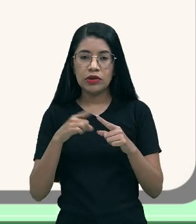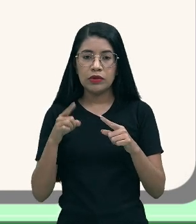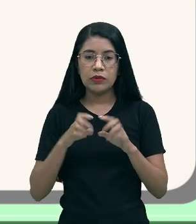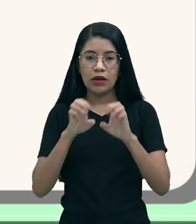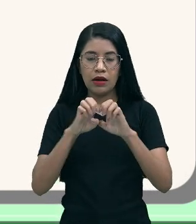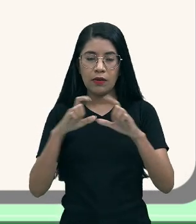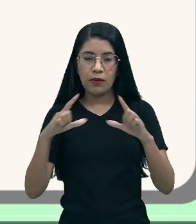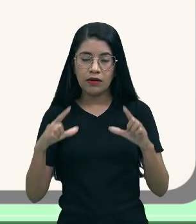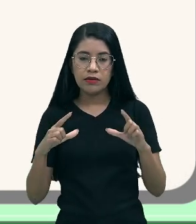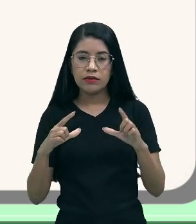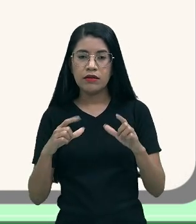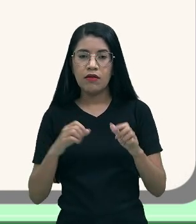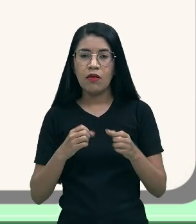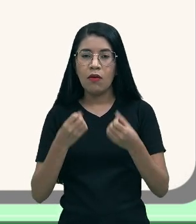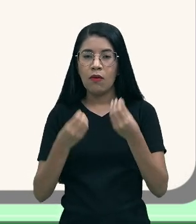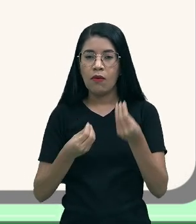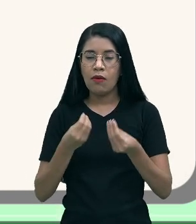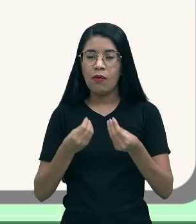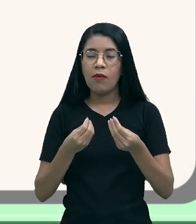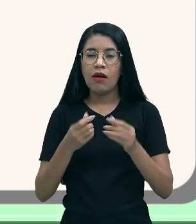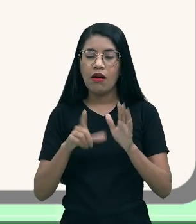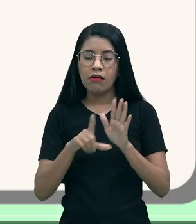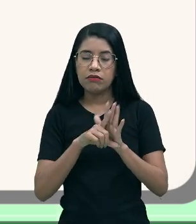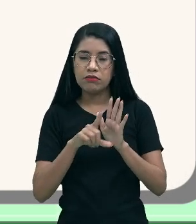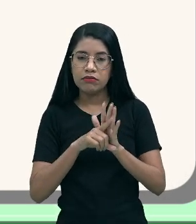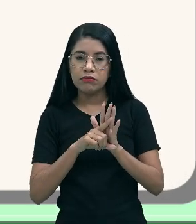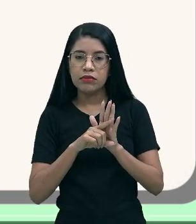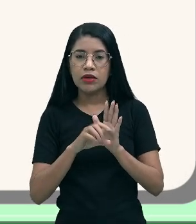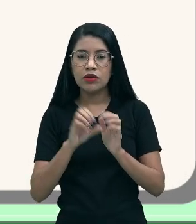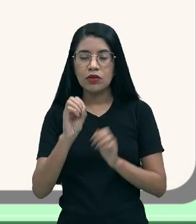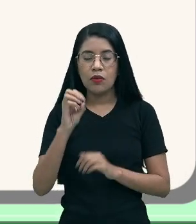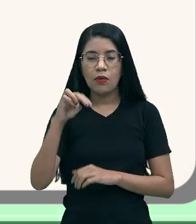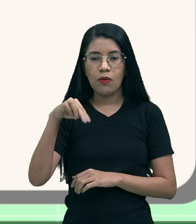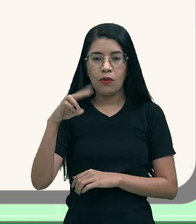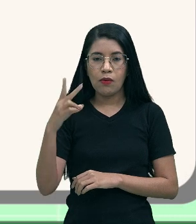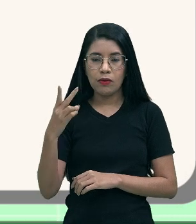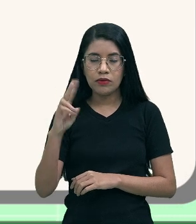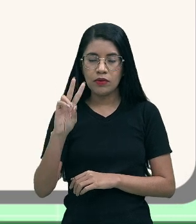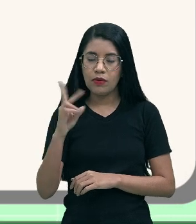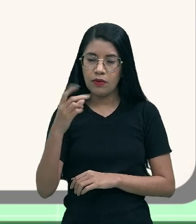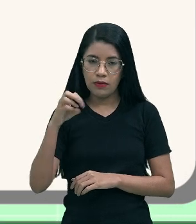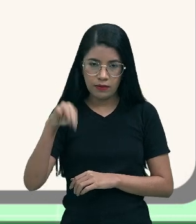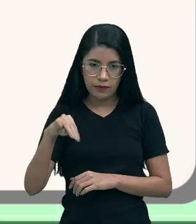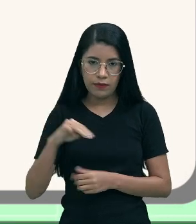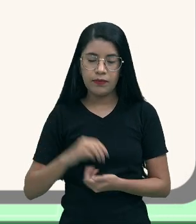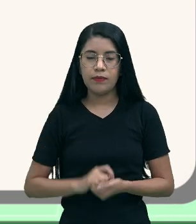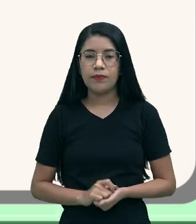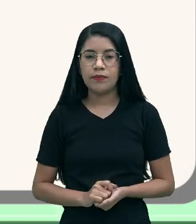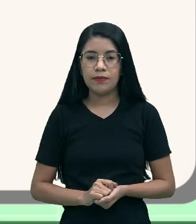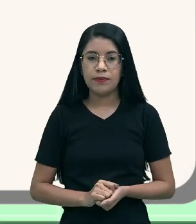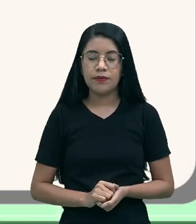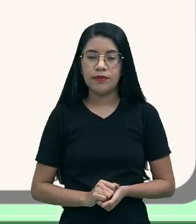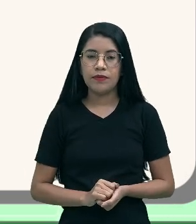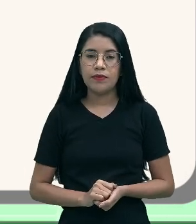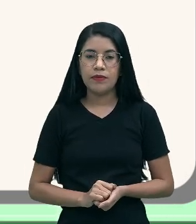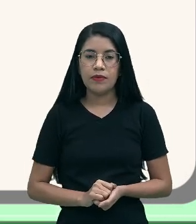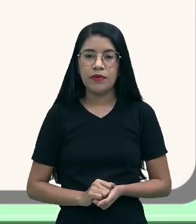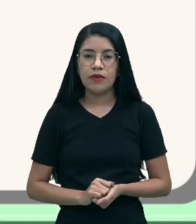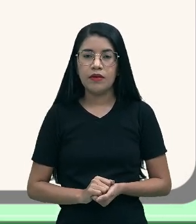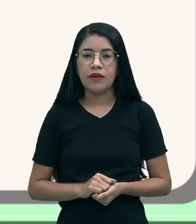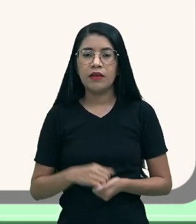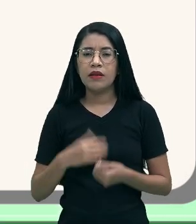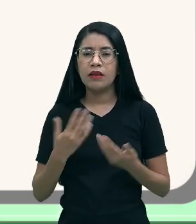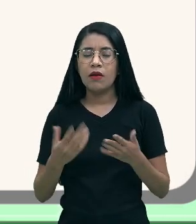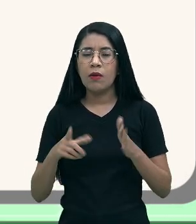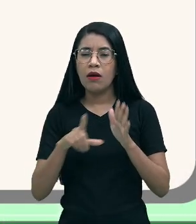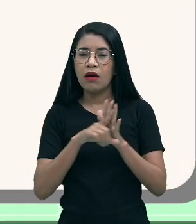traduz a primeira lei de Ohm, certo? E agora vamos observar como é a